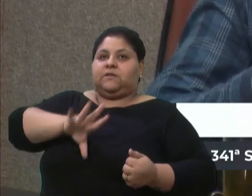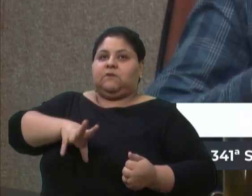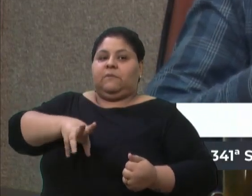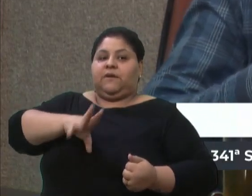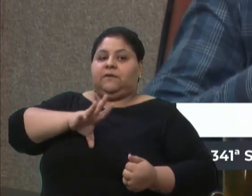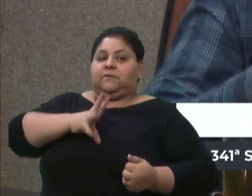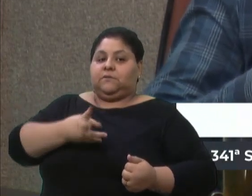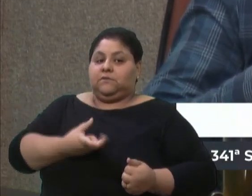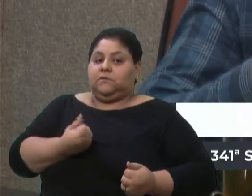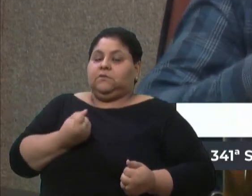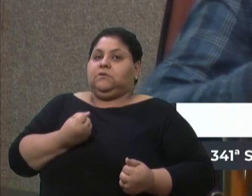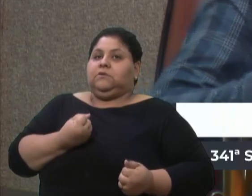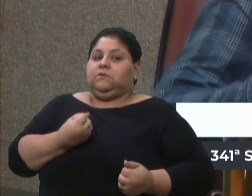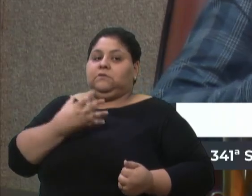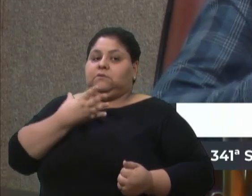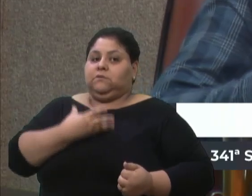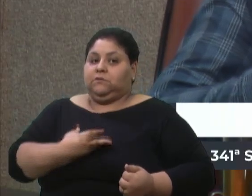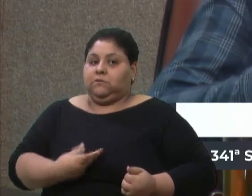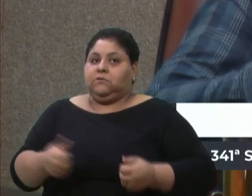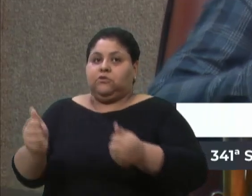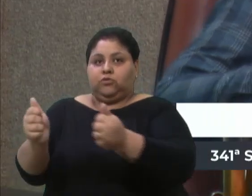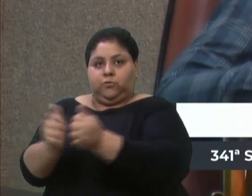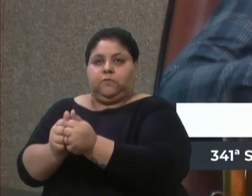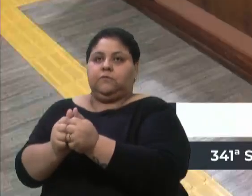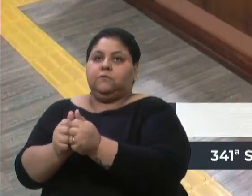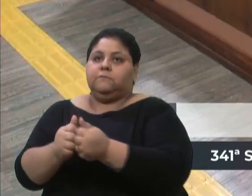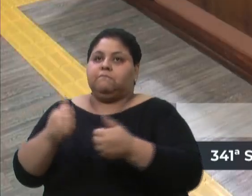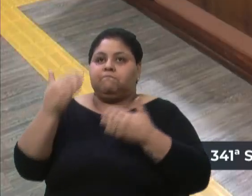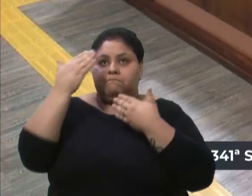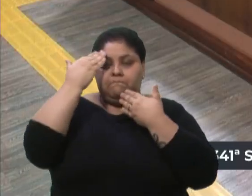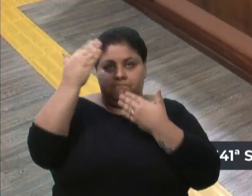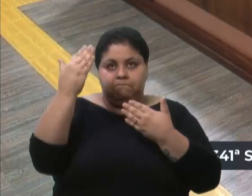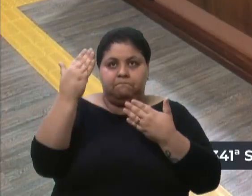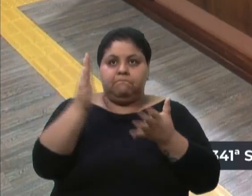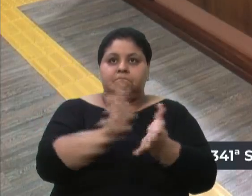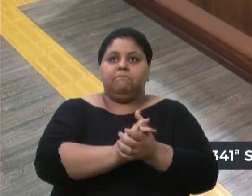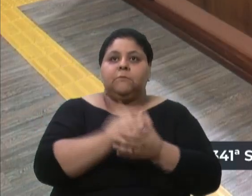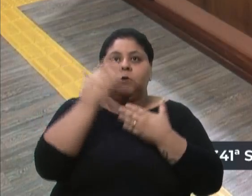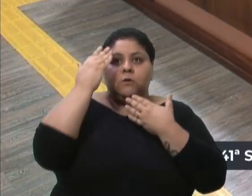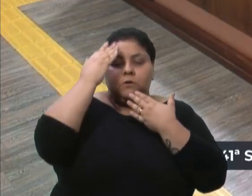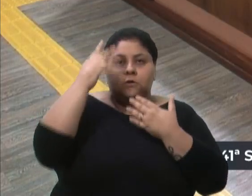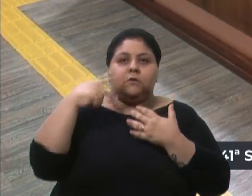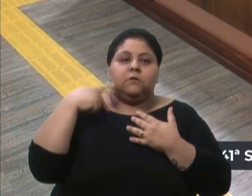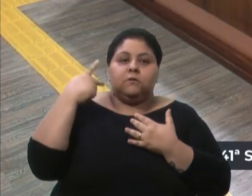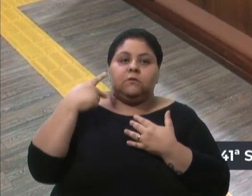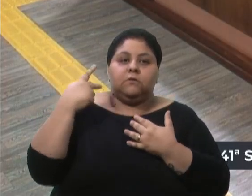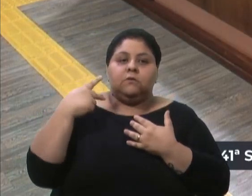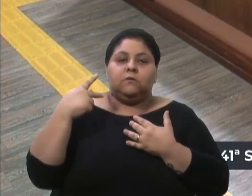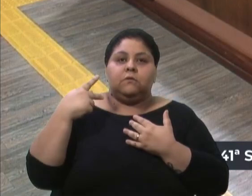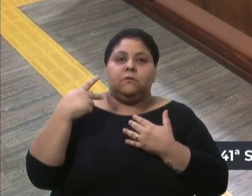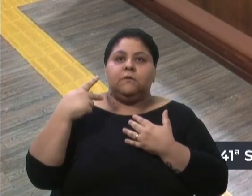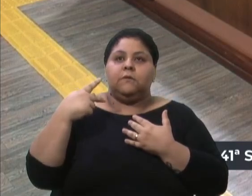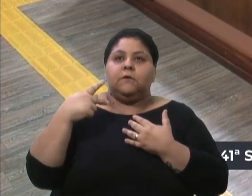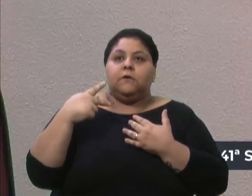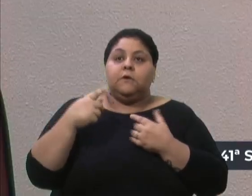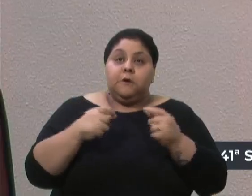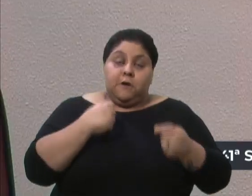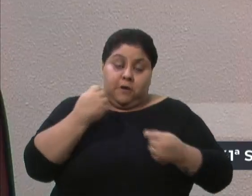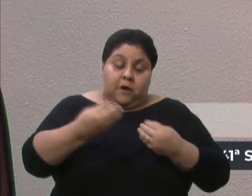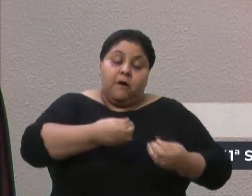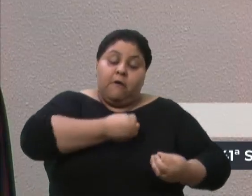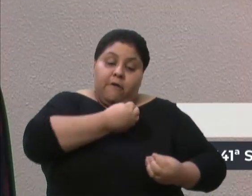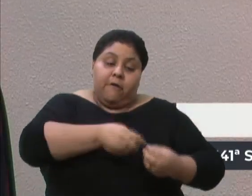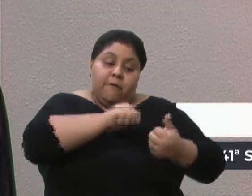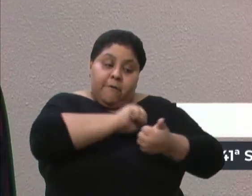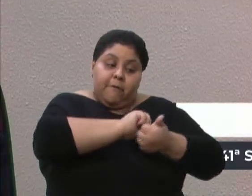injusto essa competição entre os pares. Obrigado. Obrigado, vereador Scalco. É um exemplo evidente que quem convive com o esporte e faz